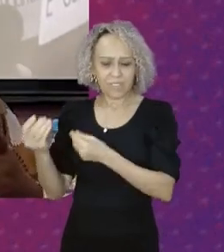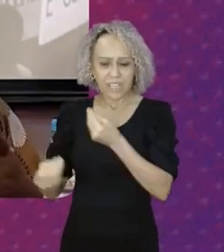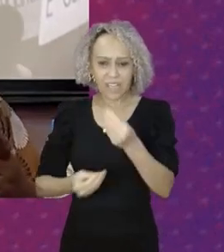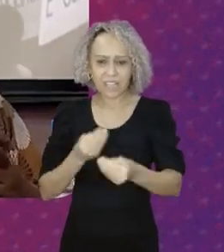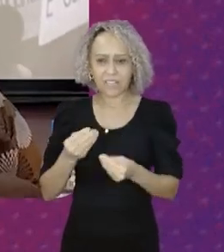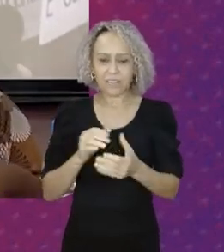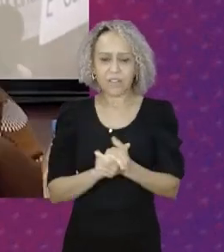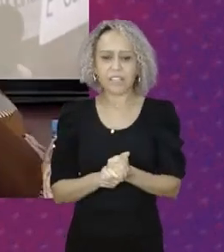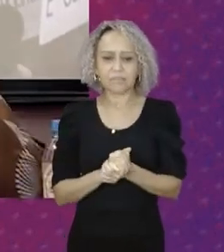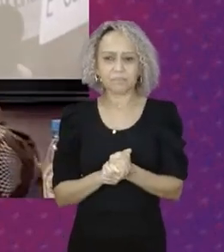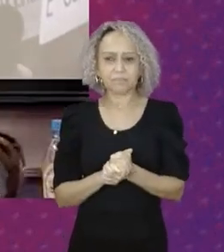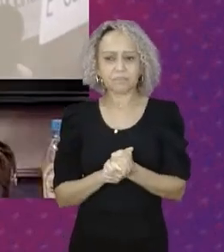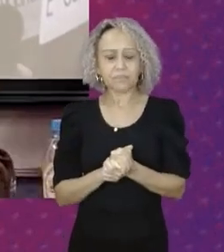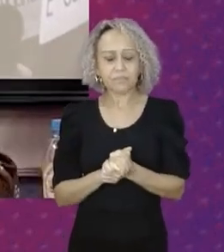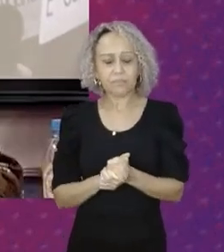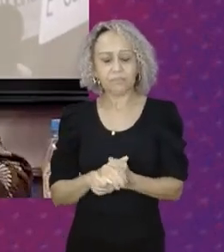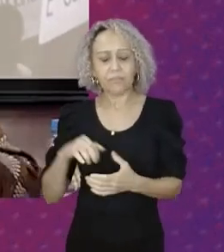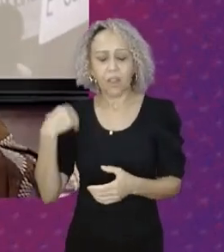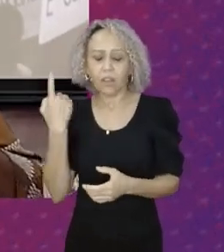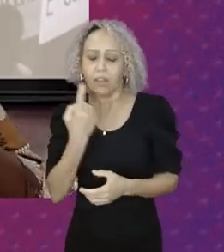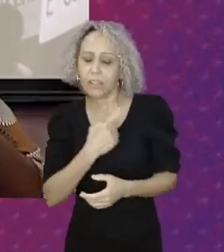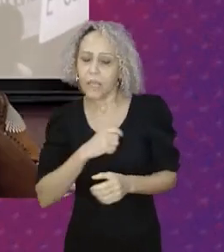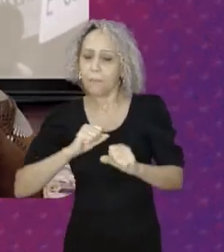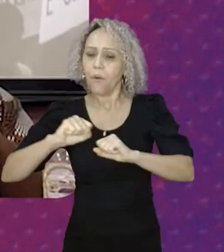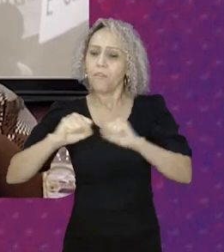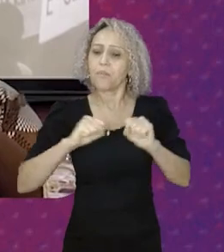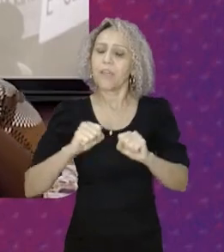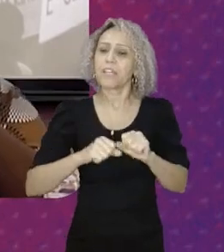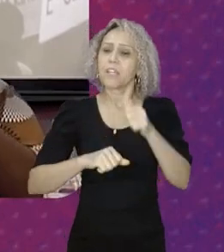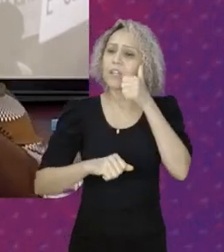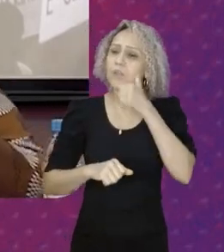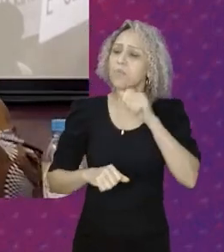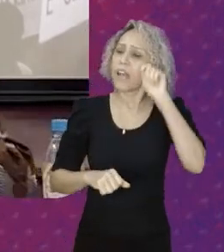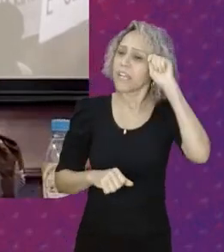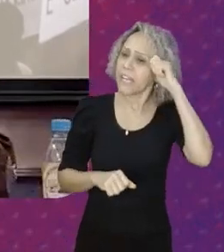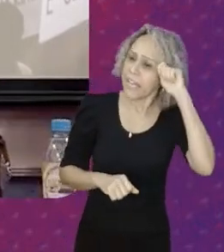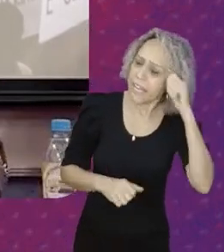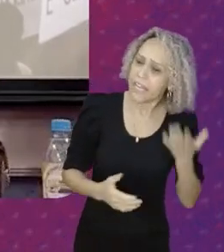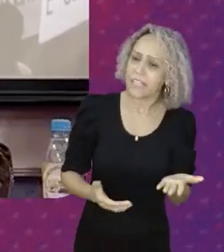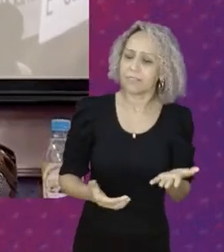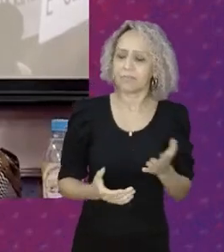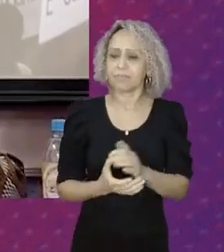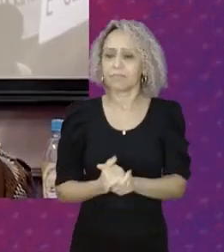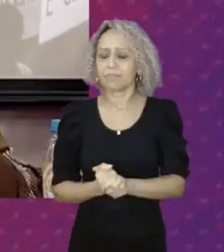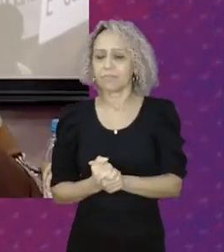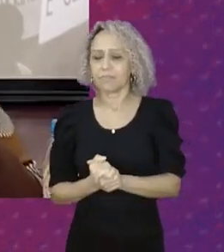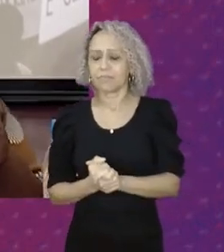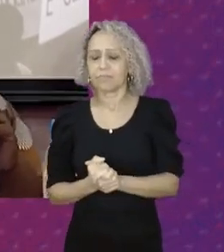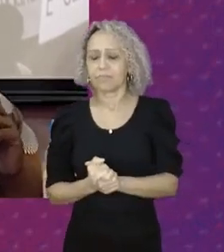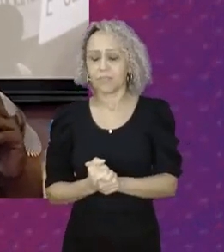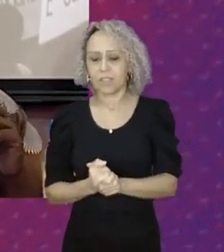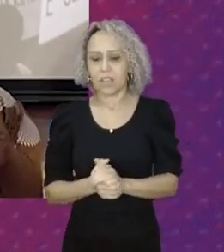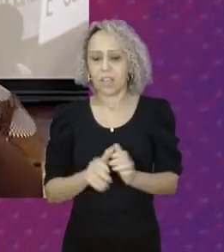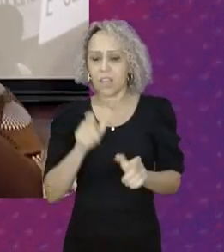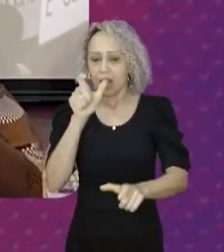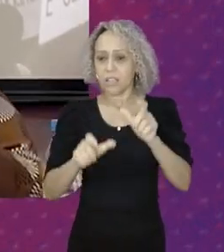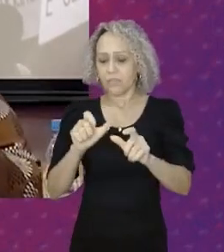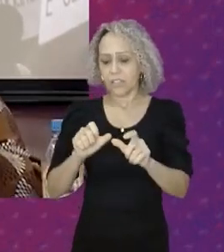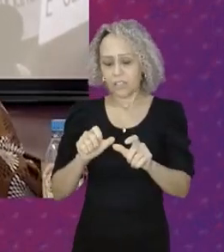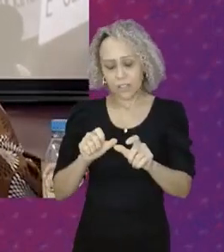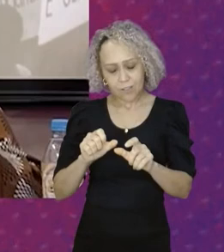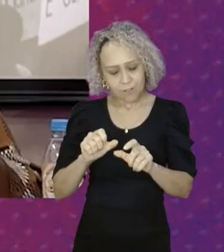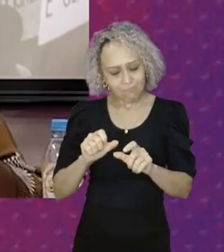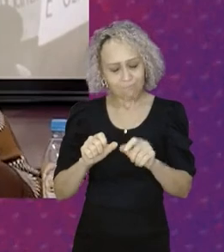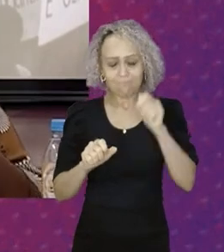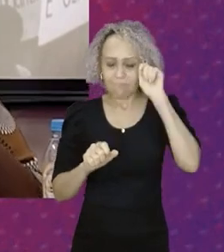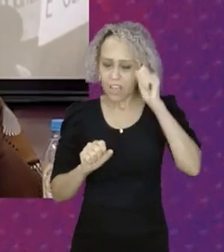movimentos. A gente tem movimento de mulheres negras, nós temos os ativistas negros que se organizam do ponto de vista